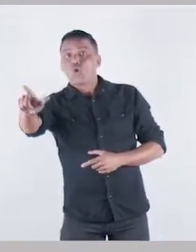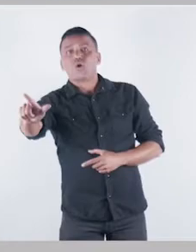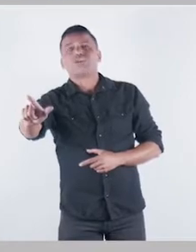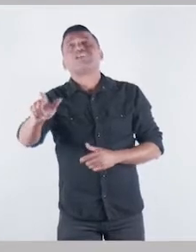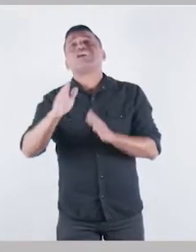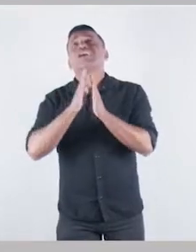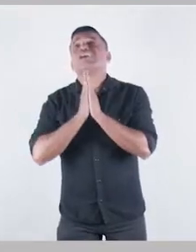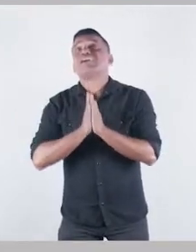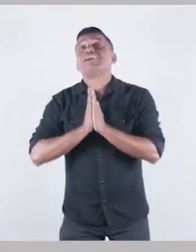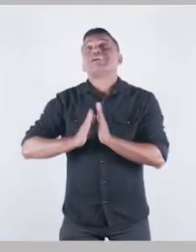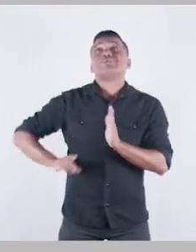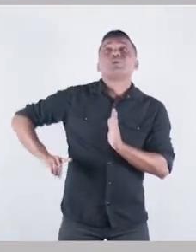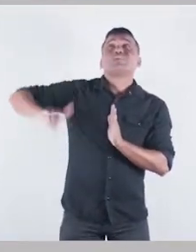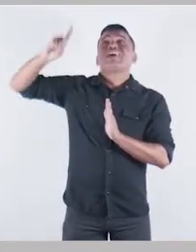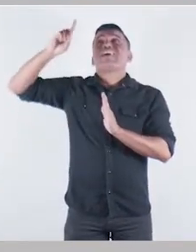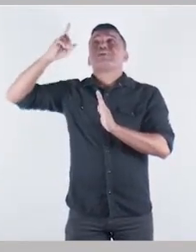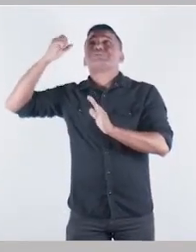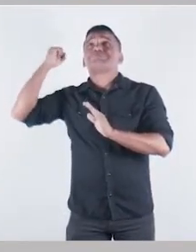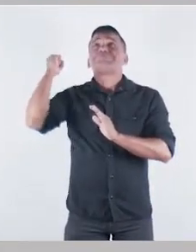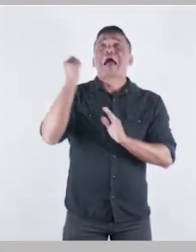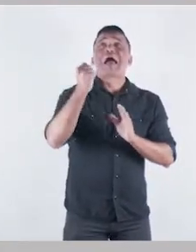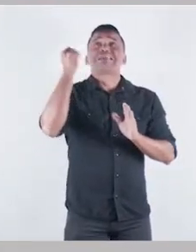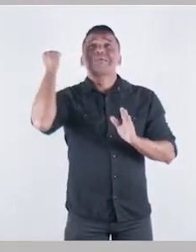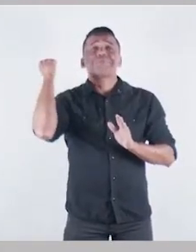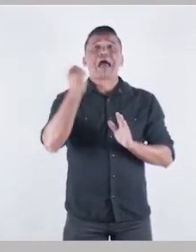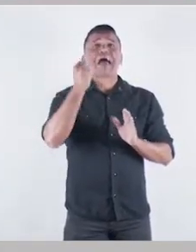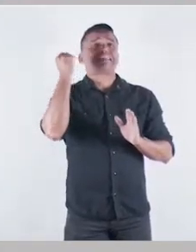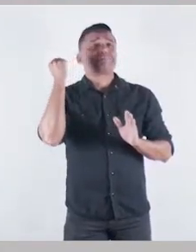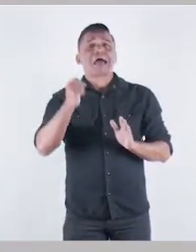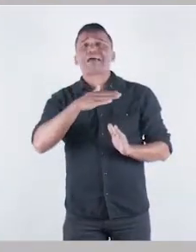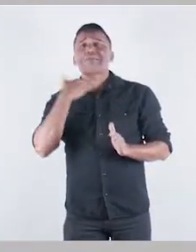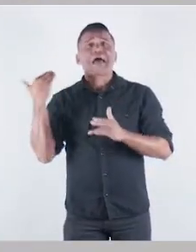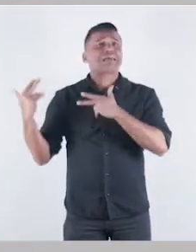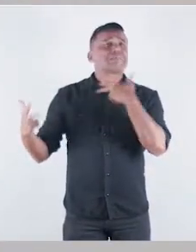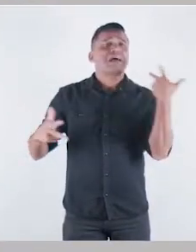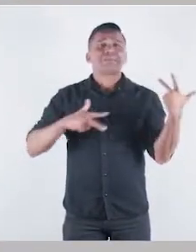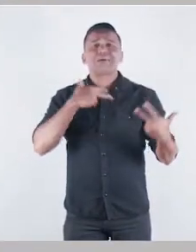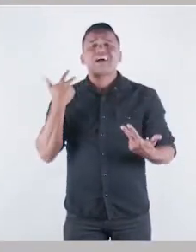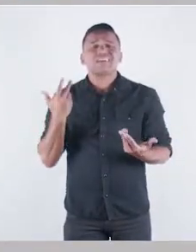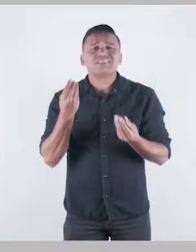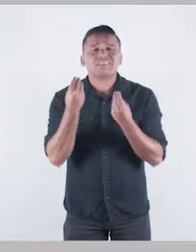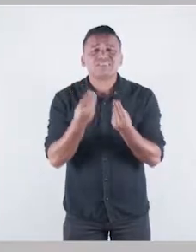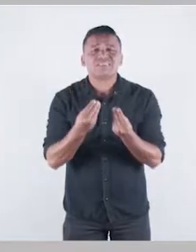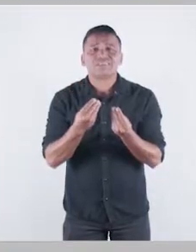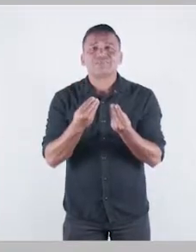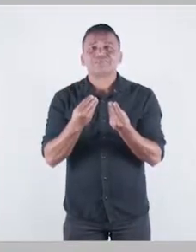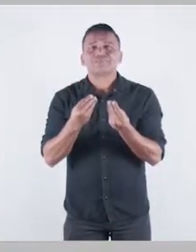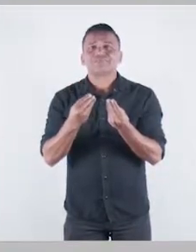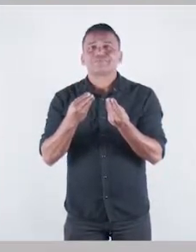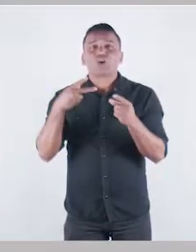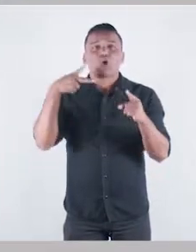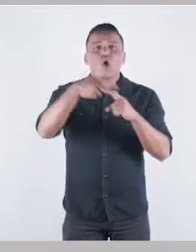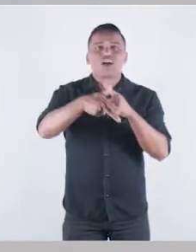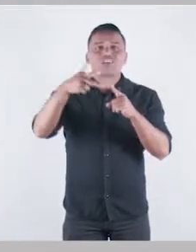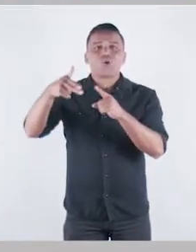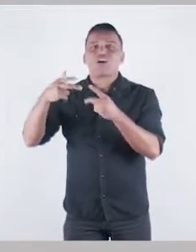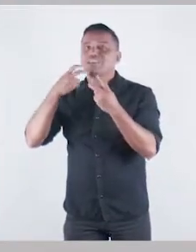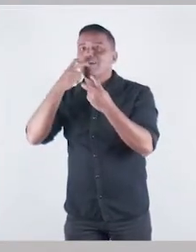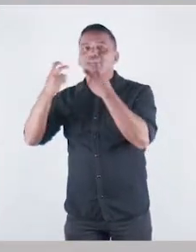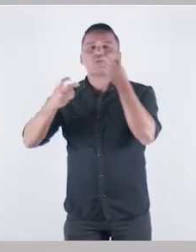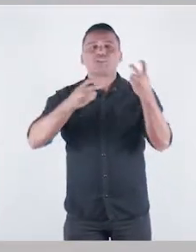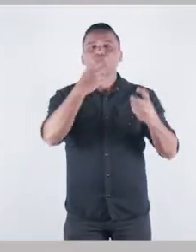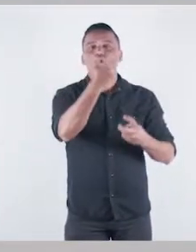Deus, quanta matança, que matança é essa? Interrompeu todos os gritos das mães dos